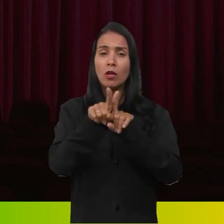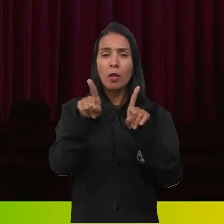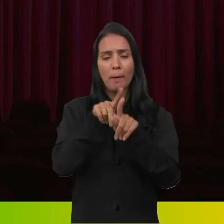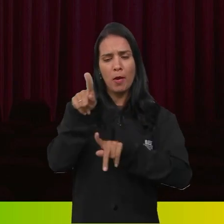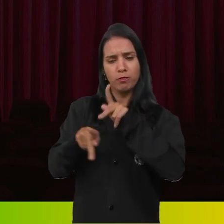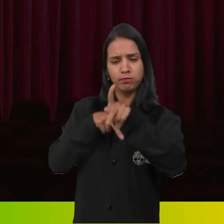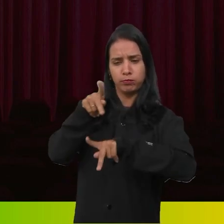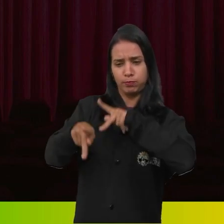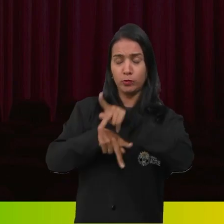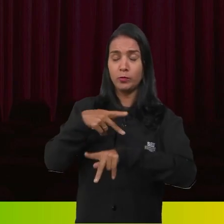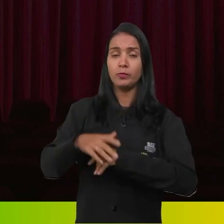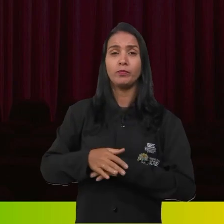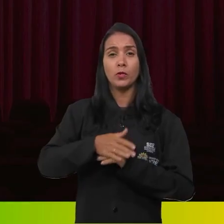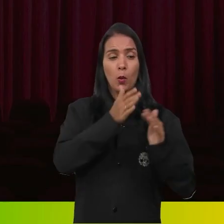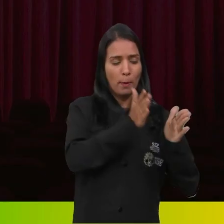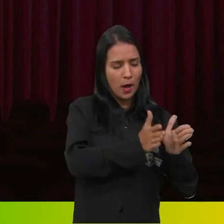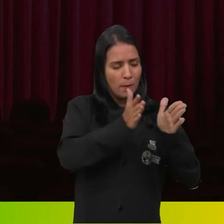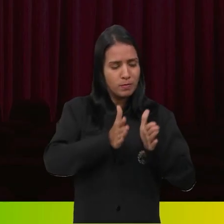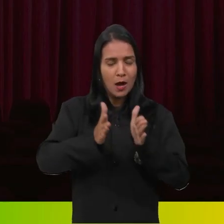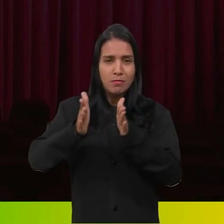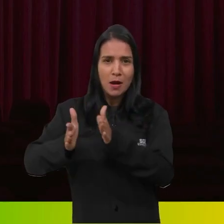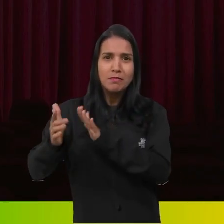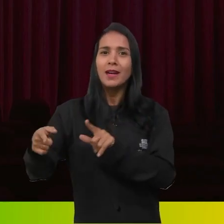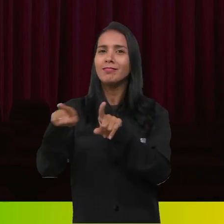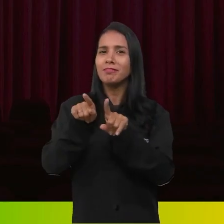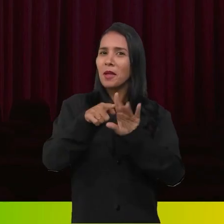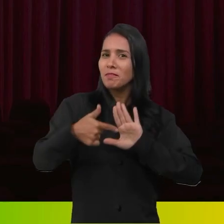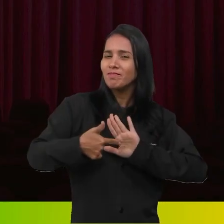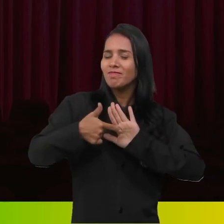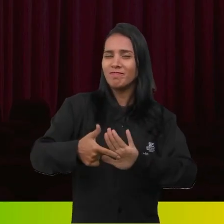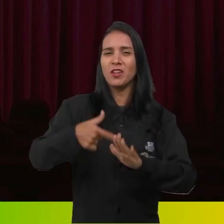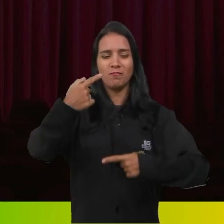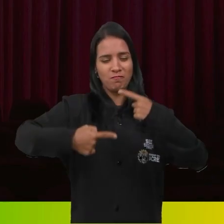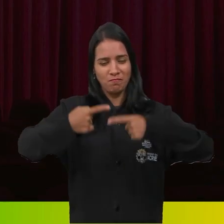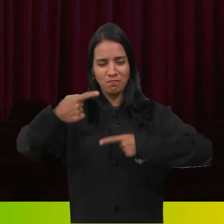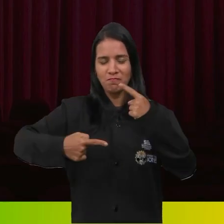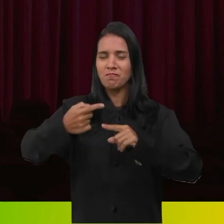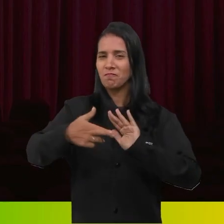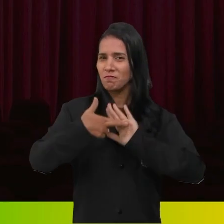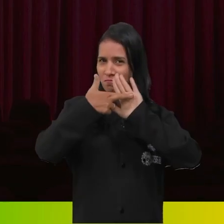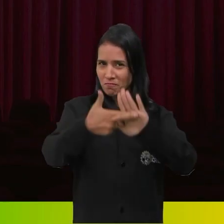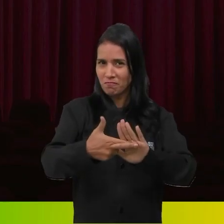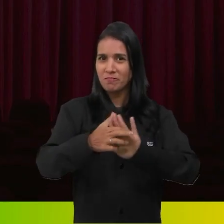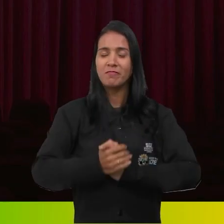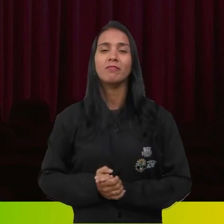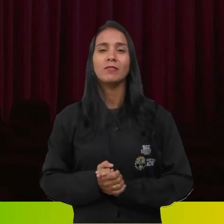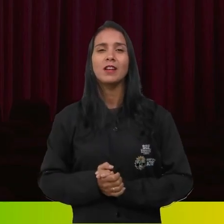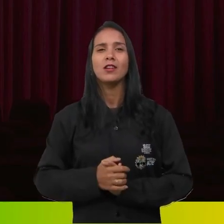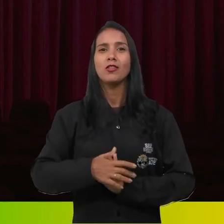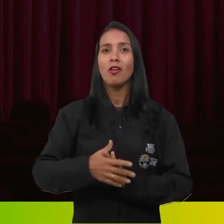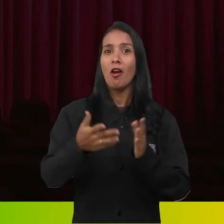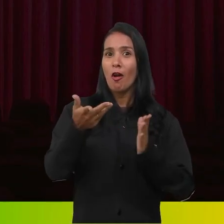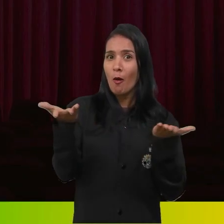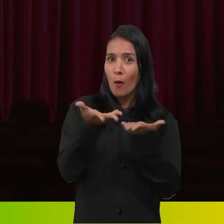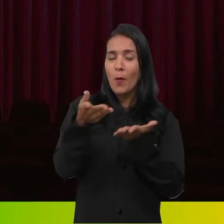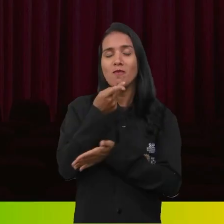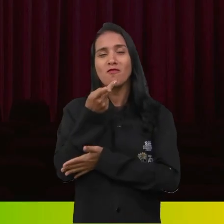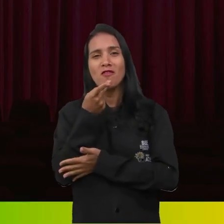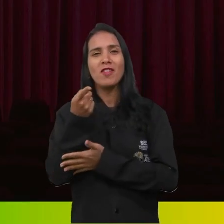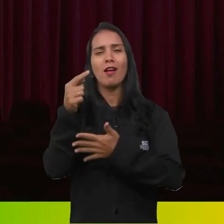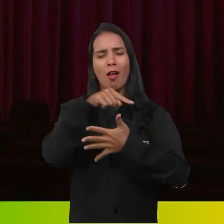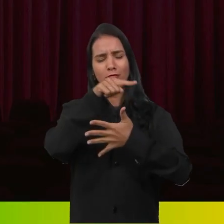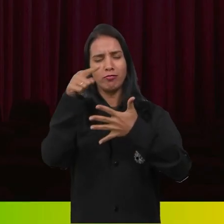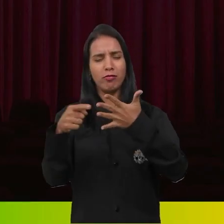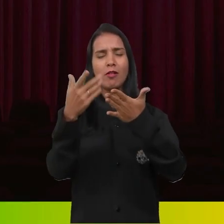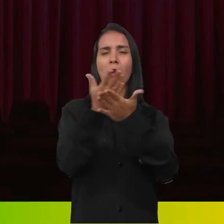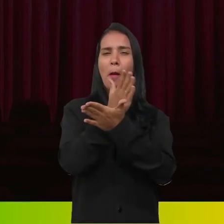brasileiro reflete mudanças sociais, políticas e tecnológicas. Nós vamos falar sobre as chanchadas, humor popular, vamos falar